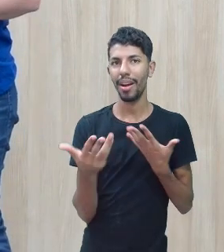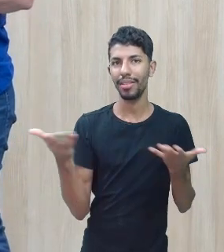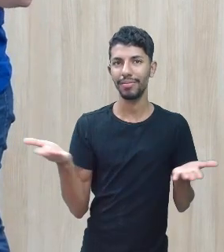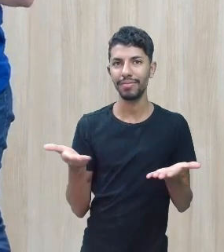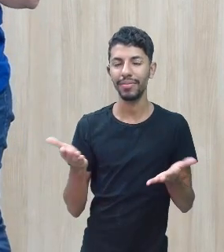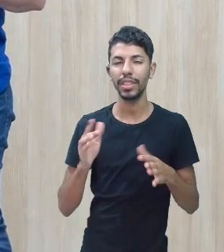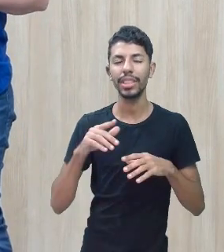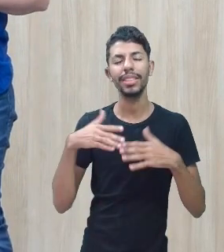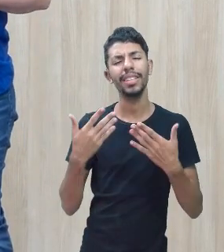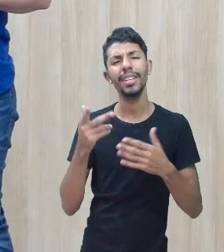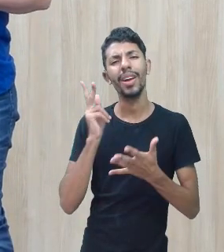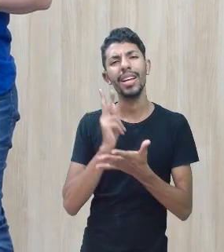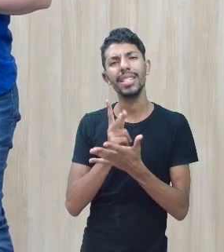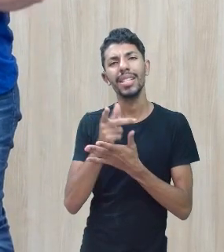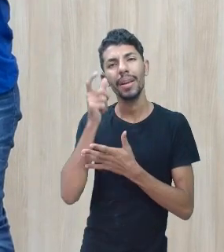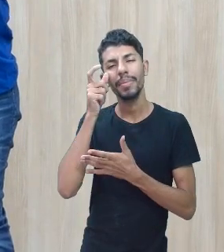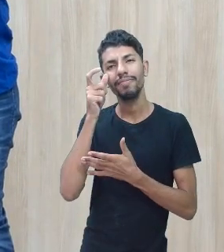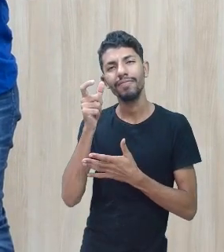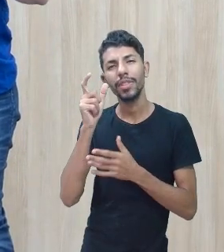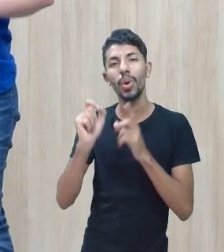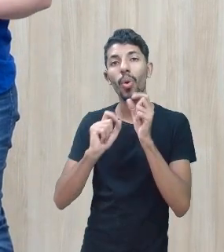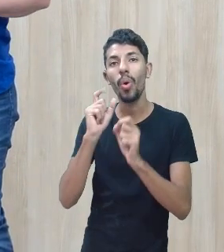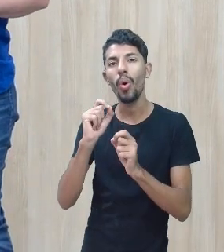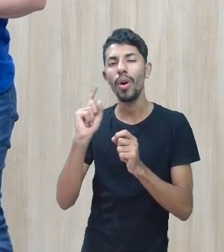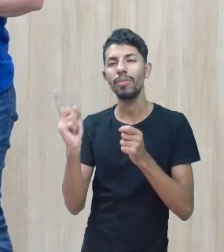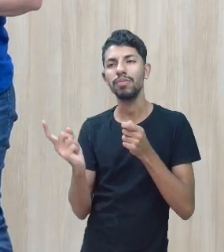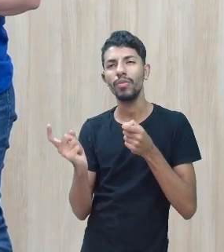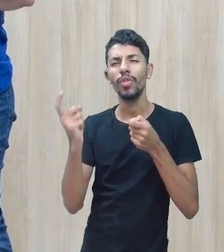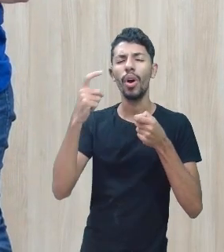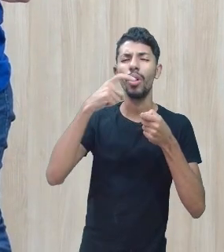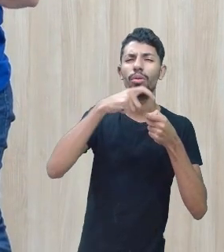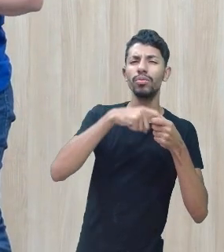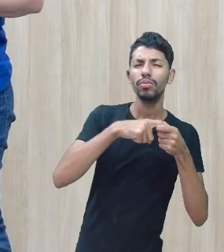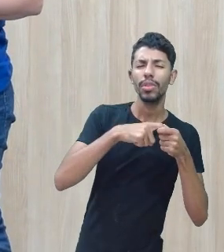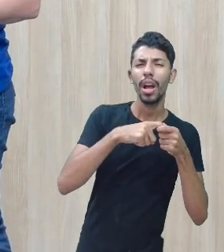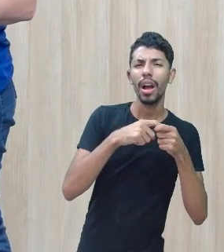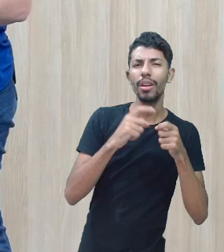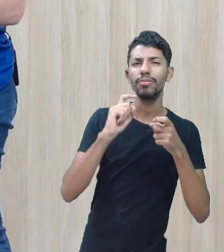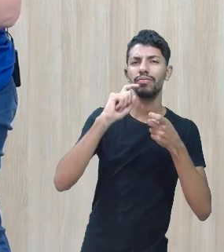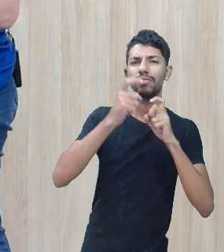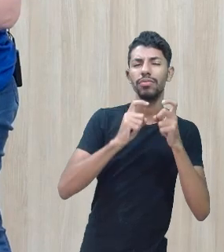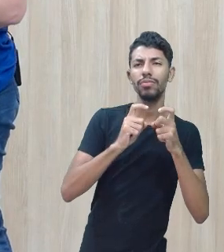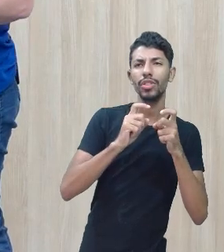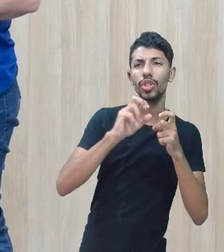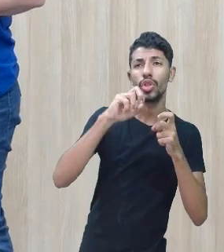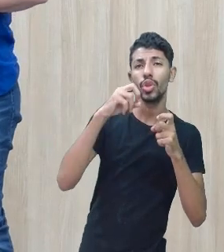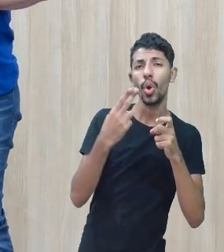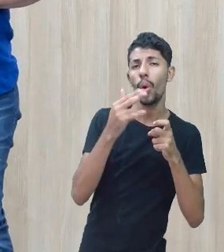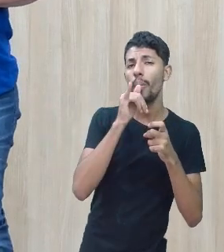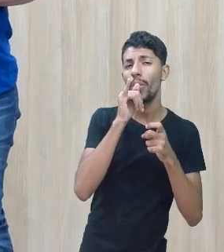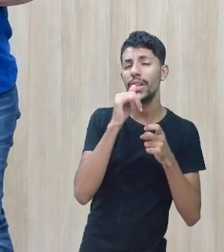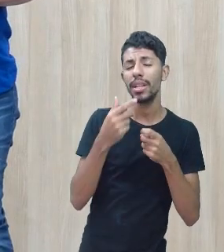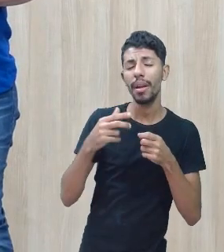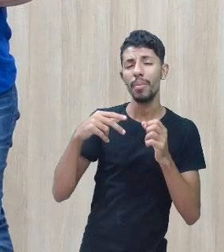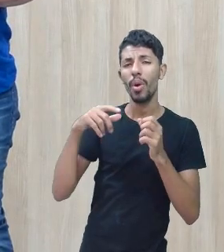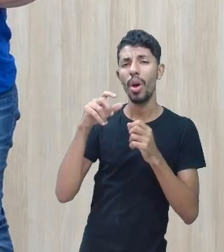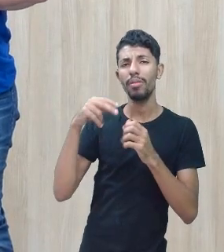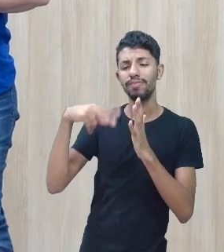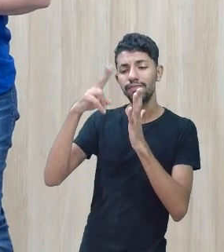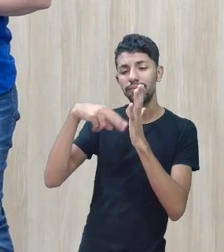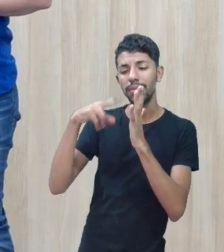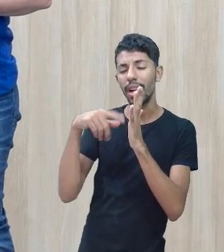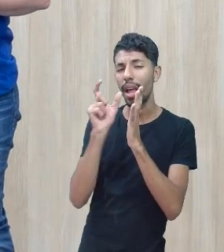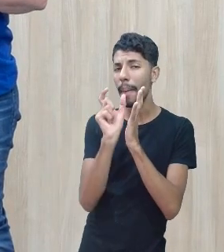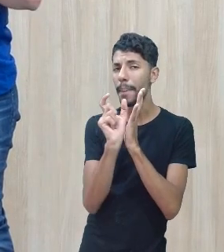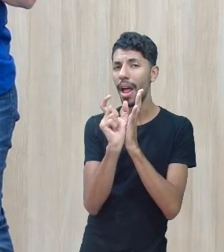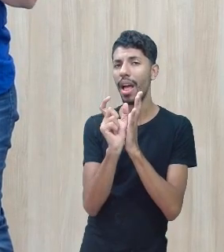sempre retomar, não é? Refazer o nosso discurso ou ler a palavra da forma correta. Por que